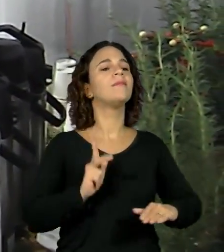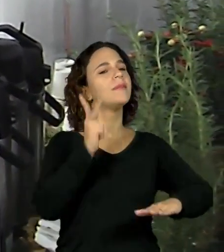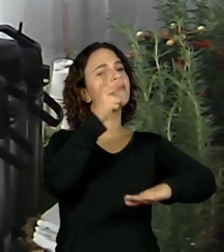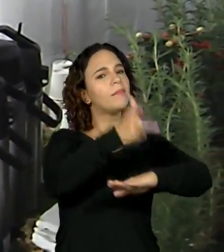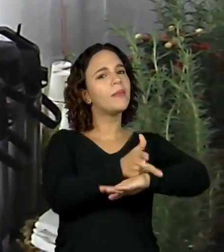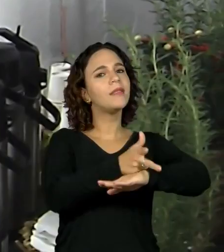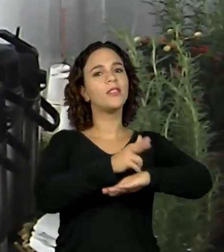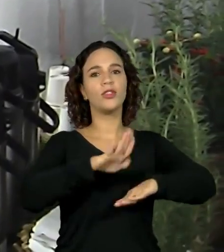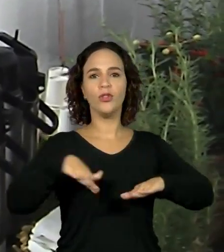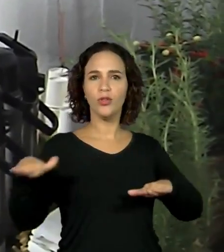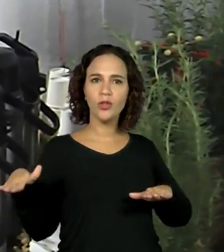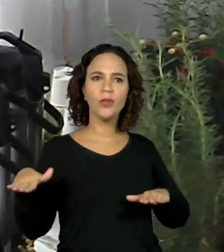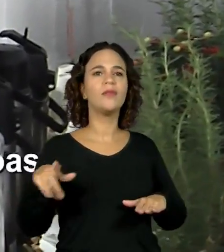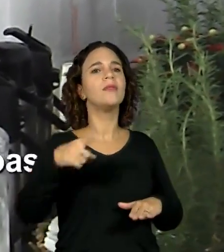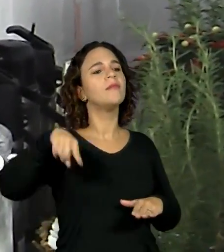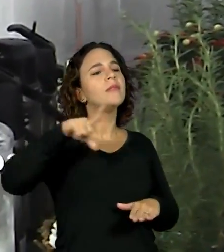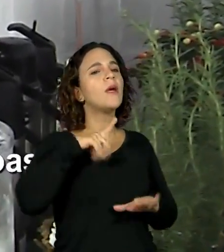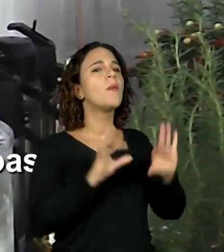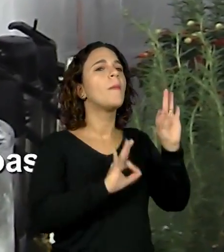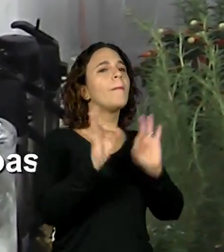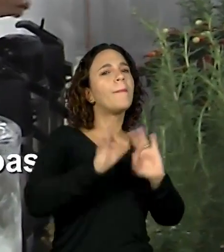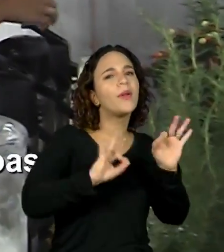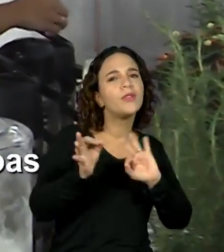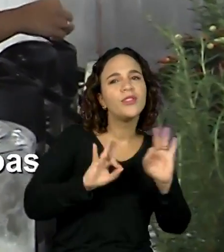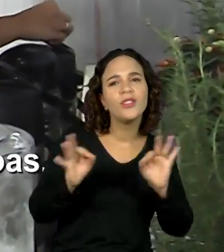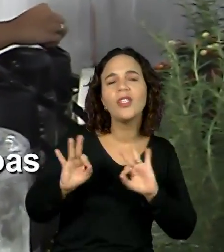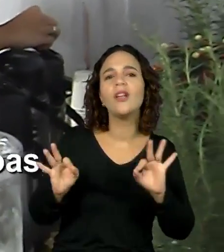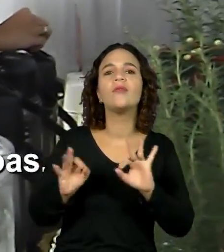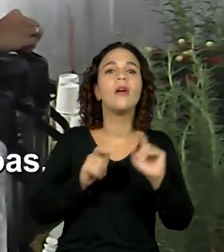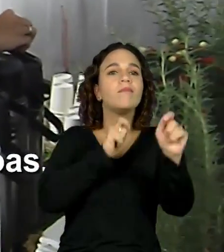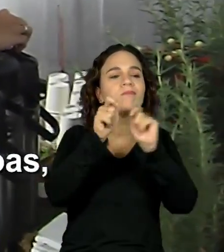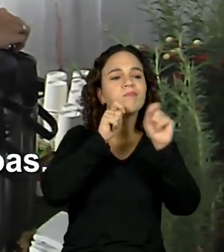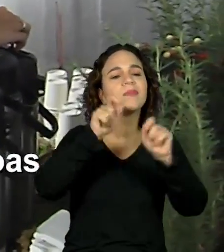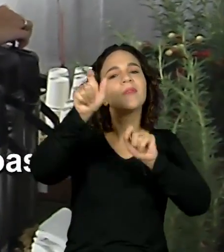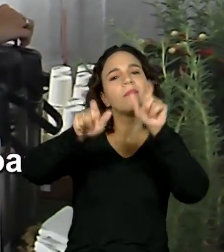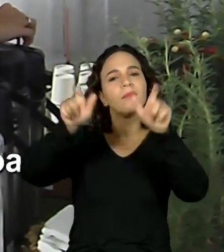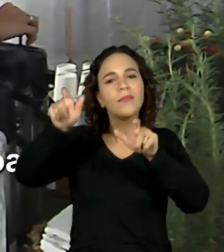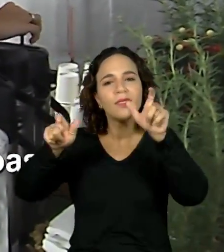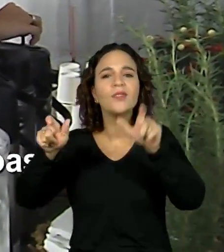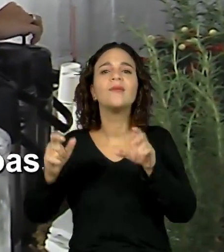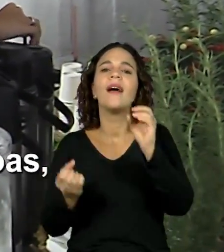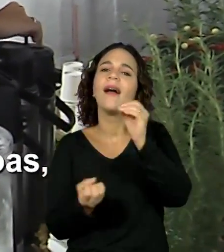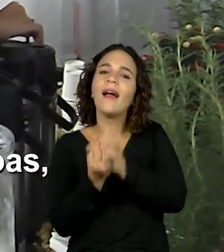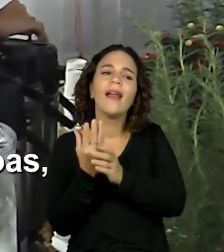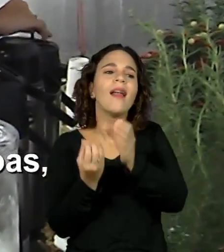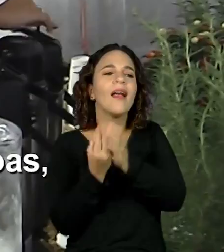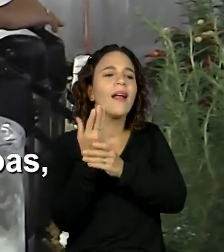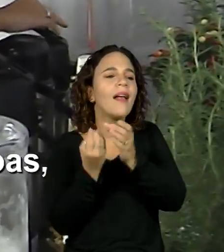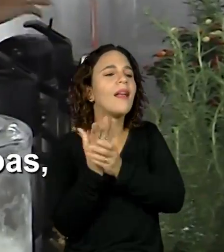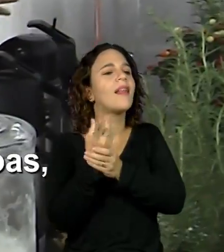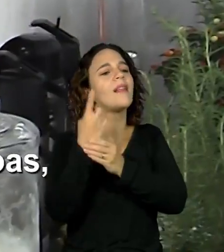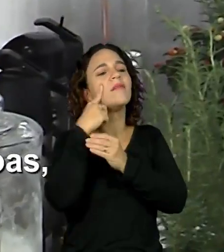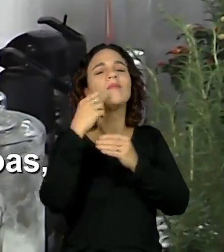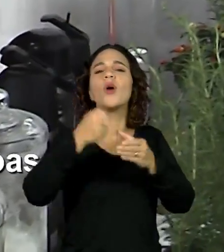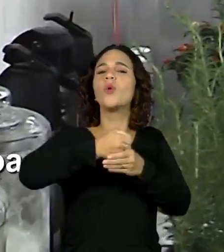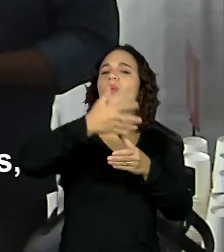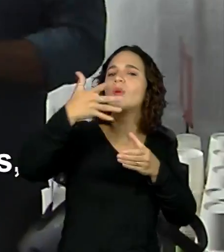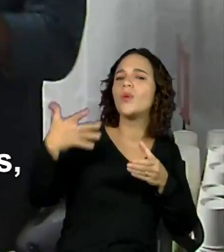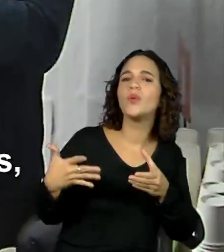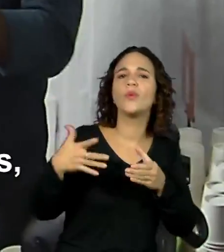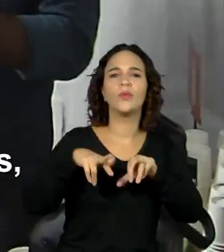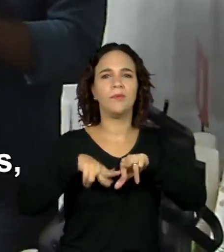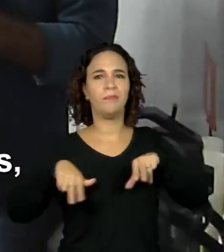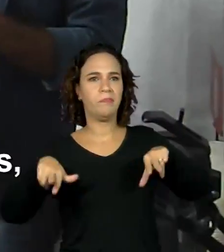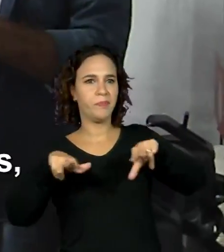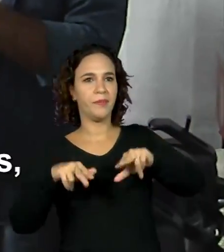is a project that in this project we interview people and create content. Yeah.